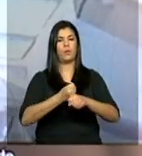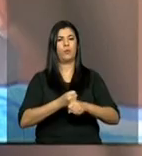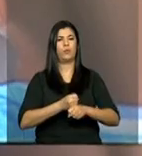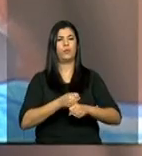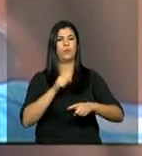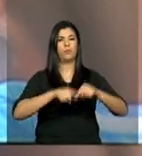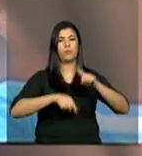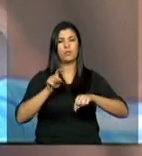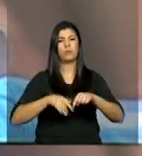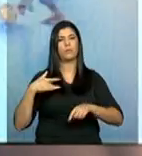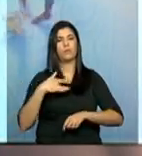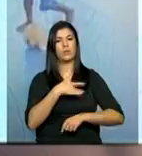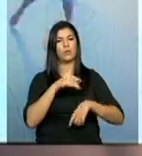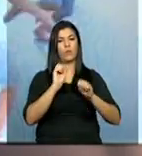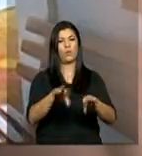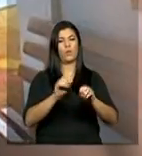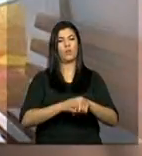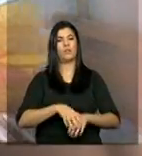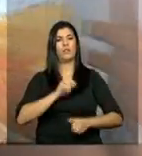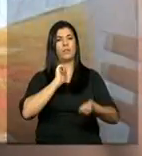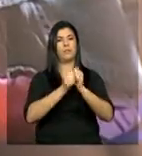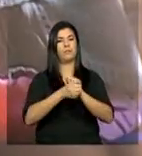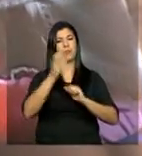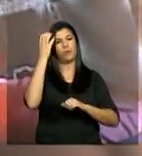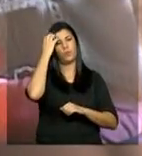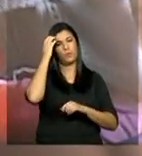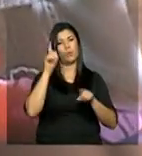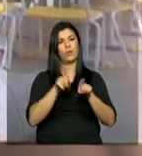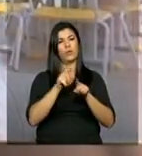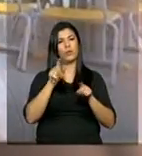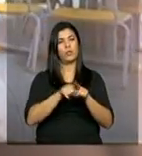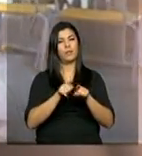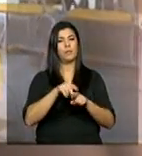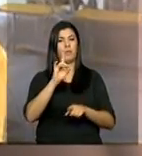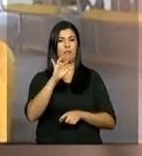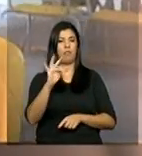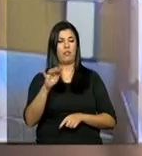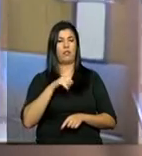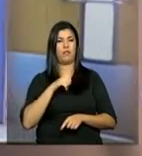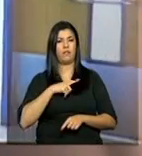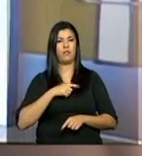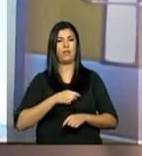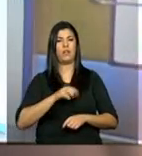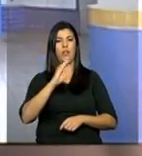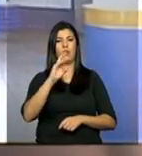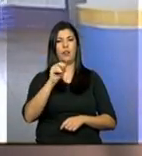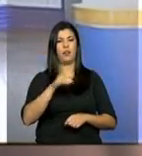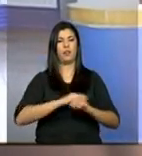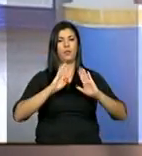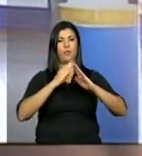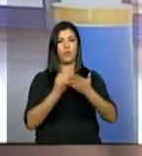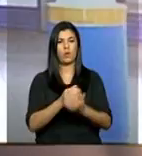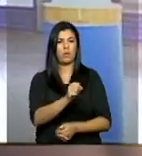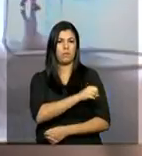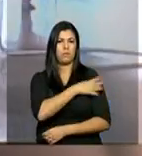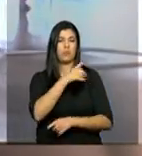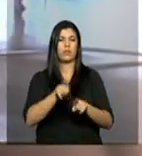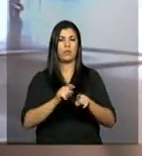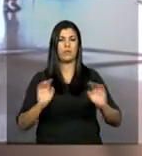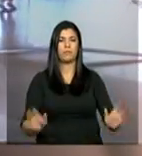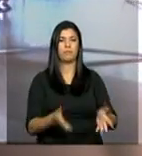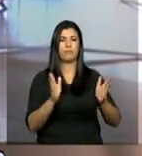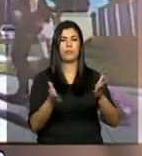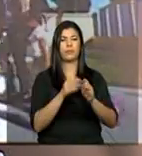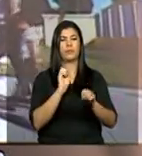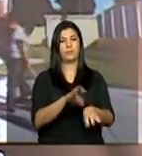saúde, educação, esporte e cultura. Assim como no Distrito Federal, creches e pré-escolas impulsionam o ensino